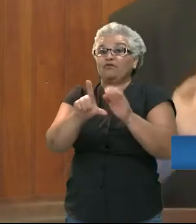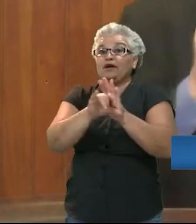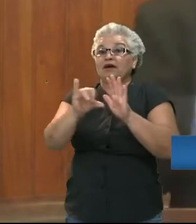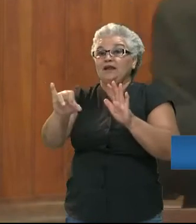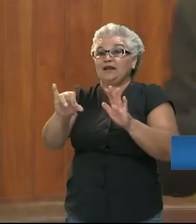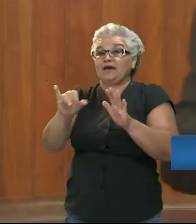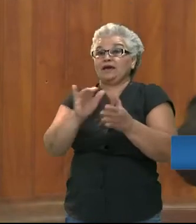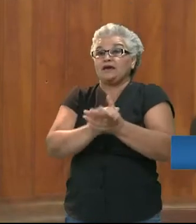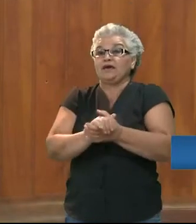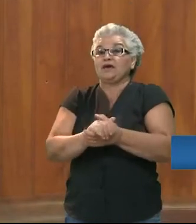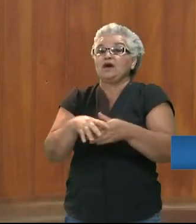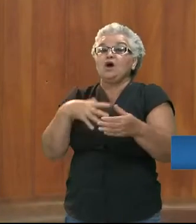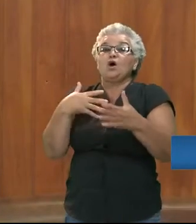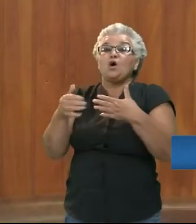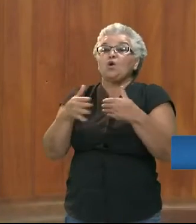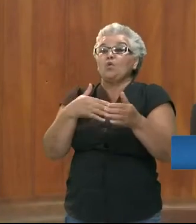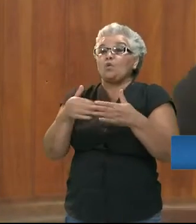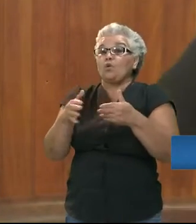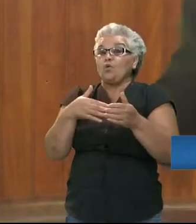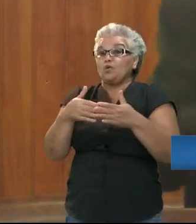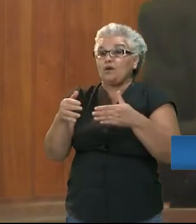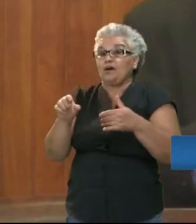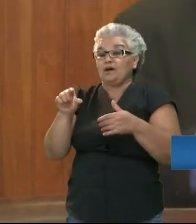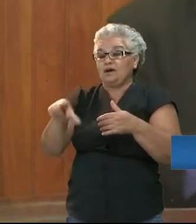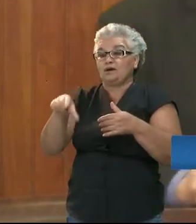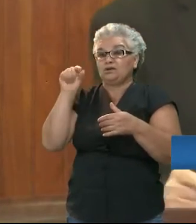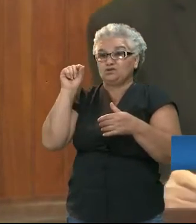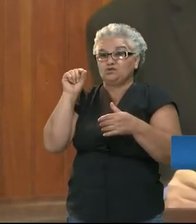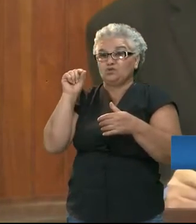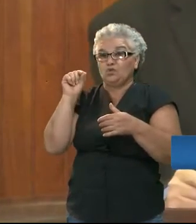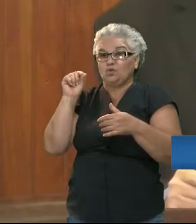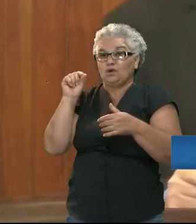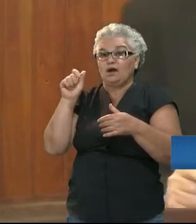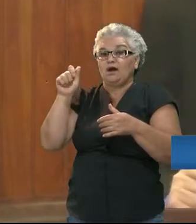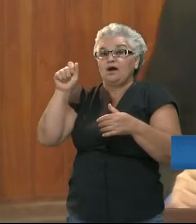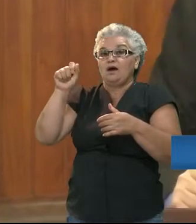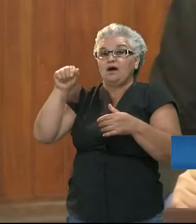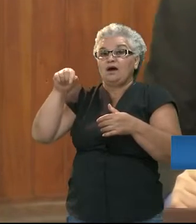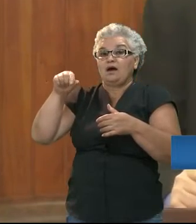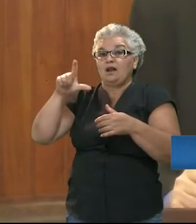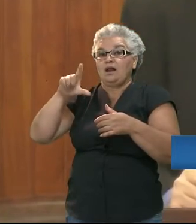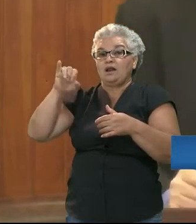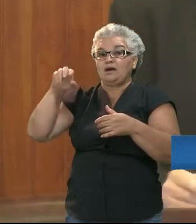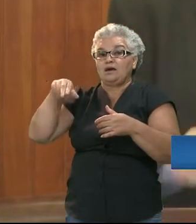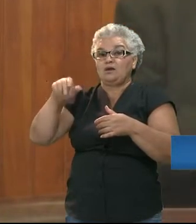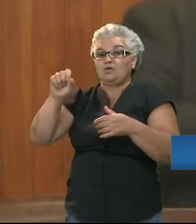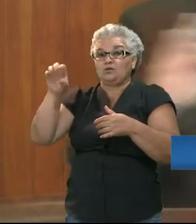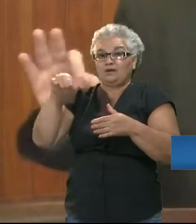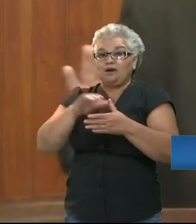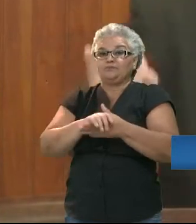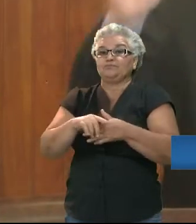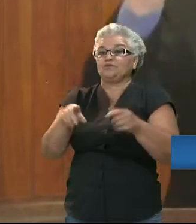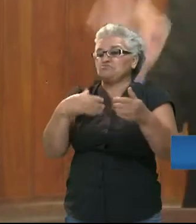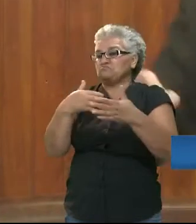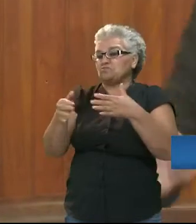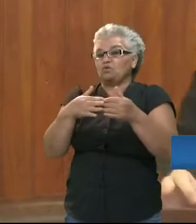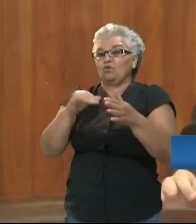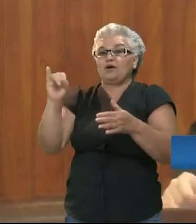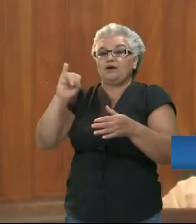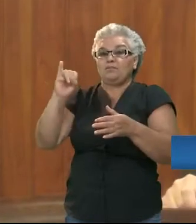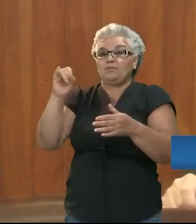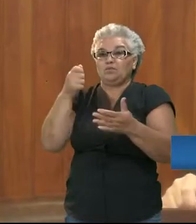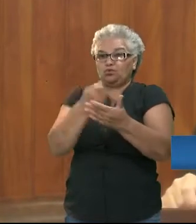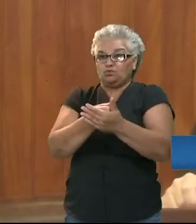qualquer majoração do Código Tributário da cidade, ou seja, a alíquota de qualquer imposto, de qualquer natureza que seja da